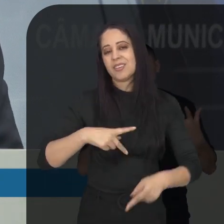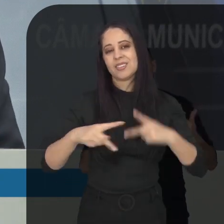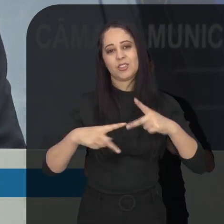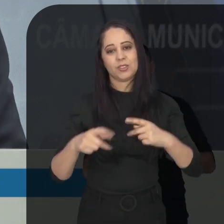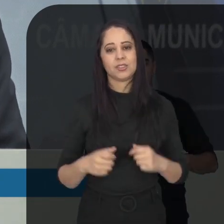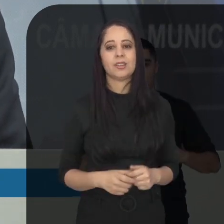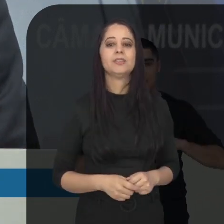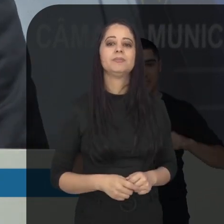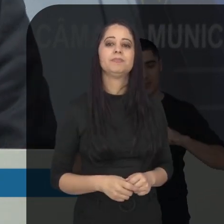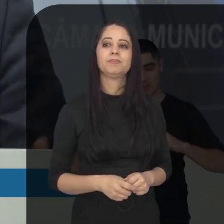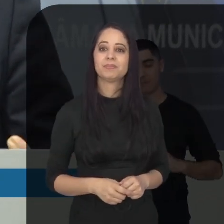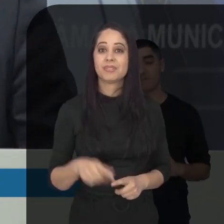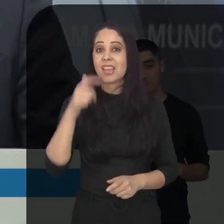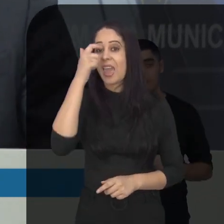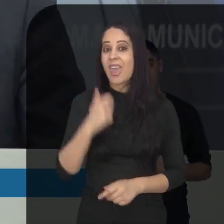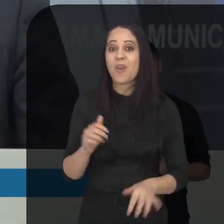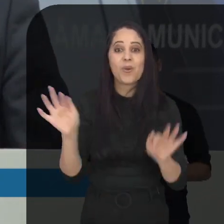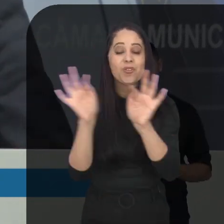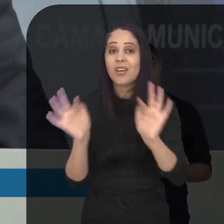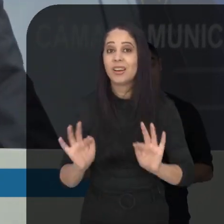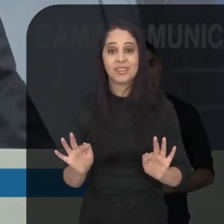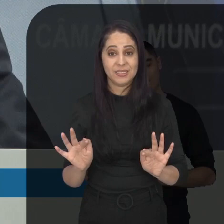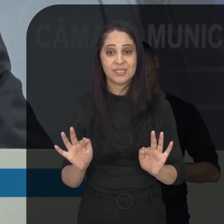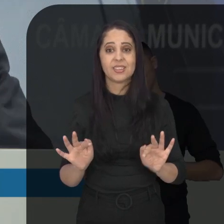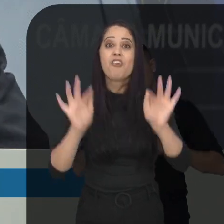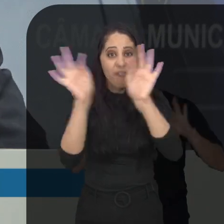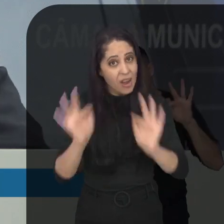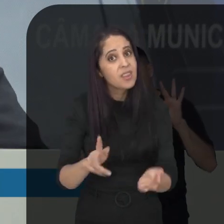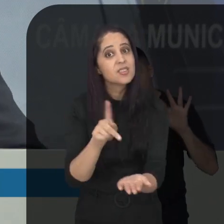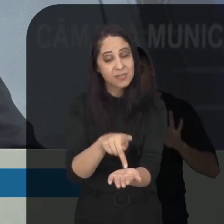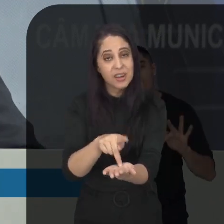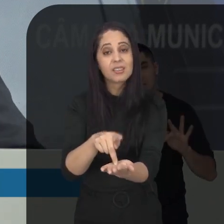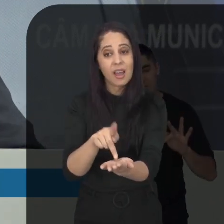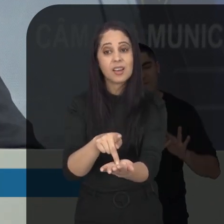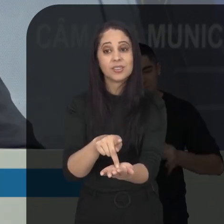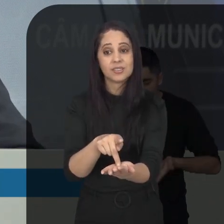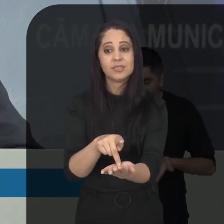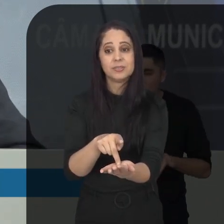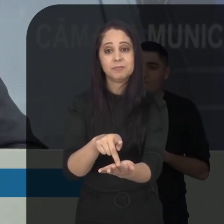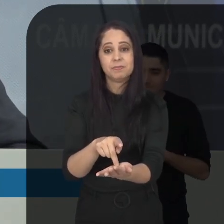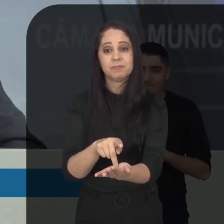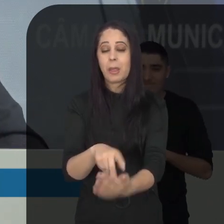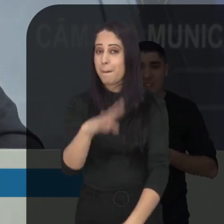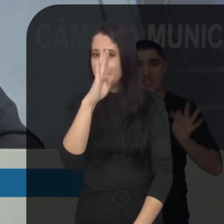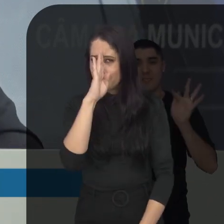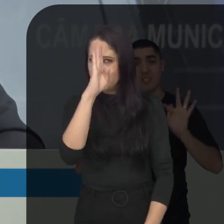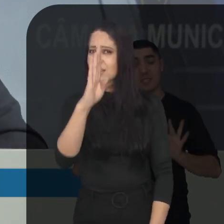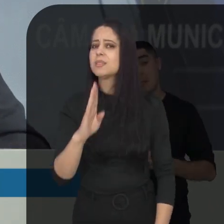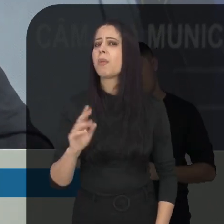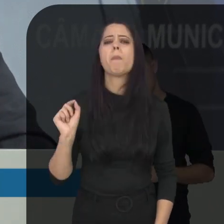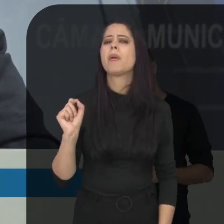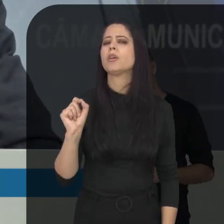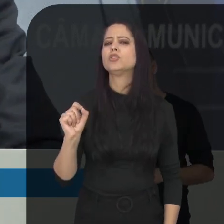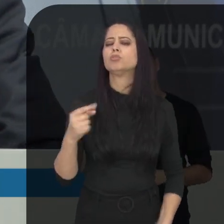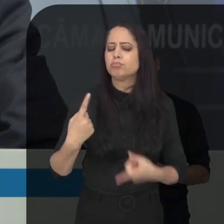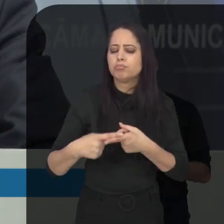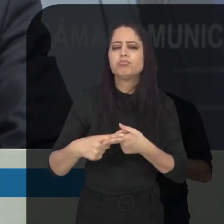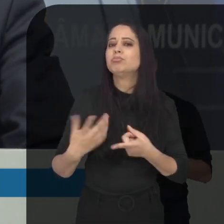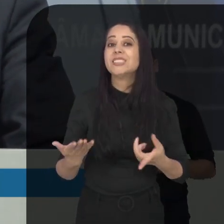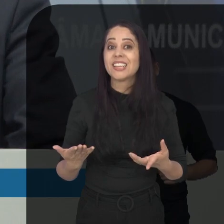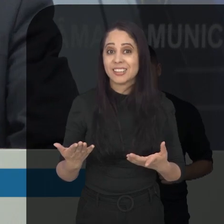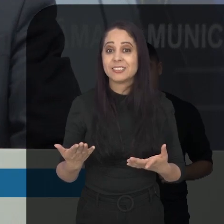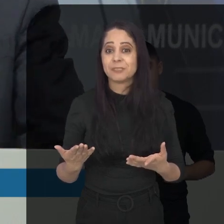no DCTA ainda como estagiário nos anos 70. Nascido em Santa Gertrudes, na região de Campinas, é